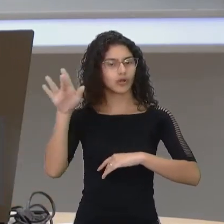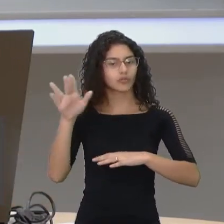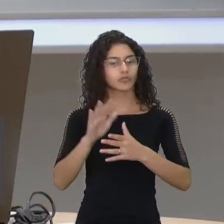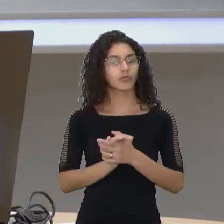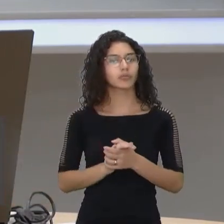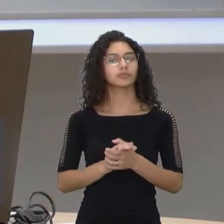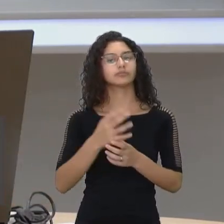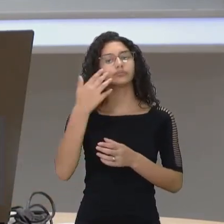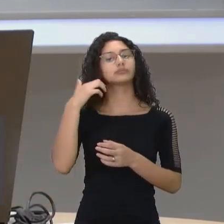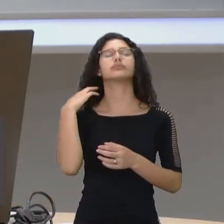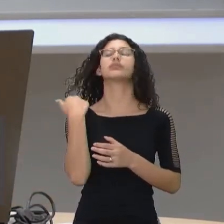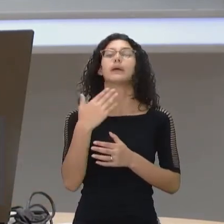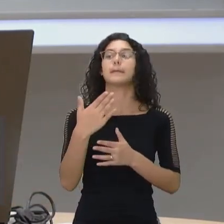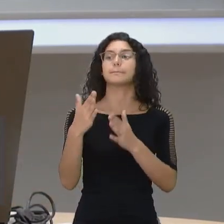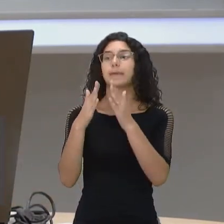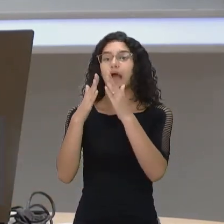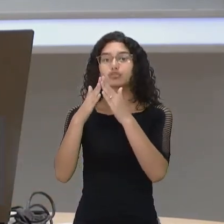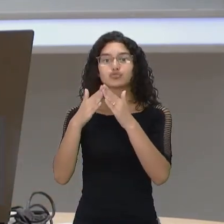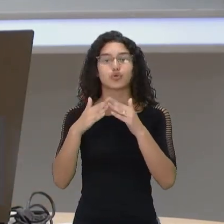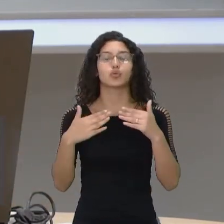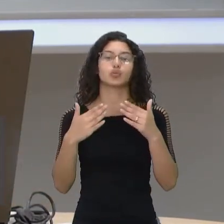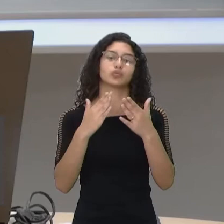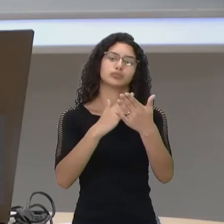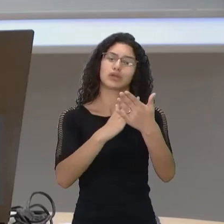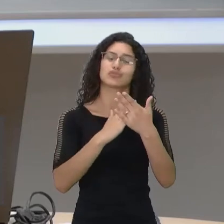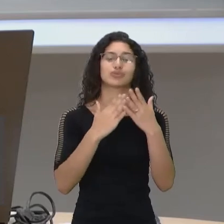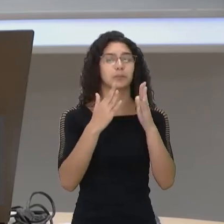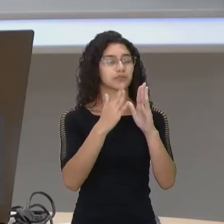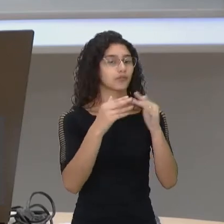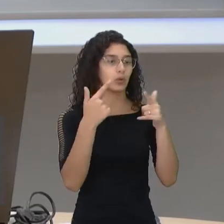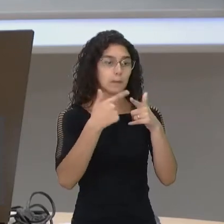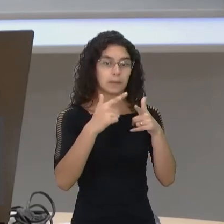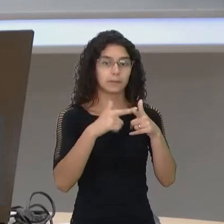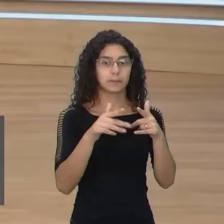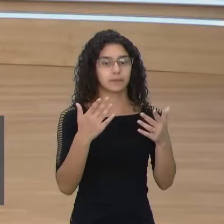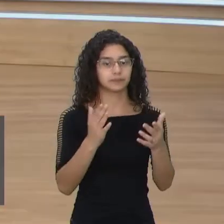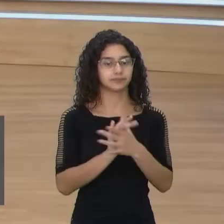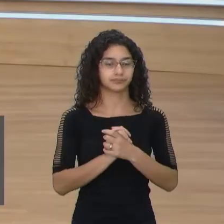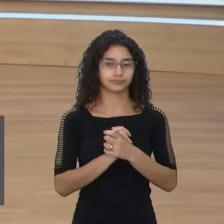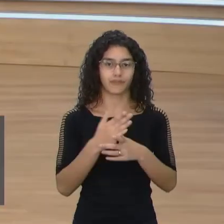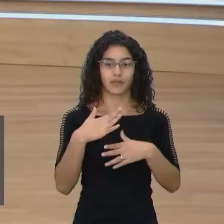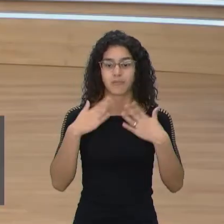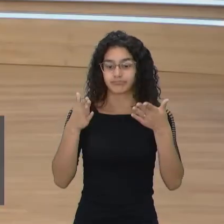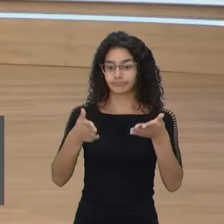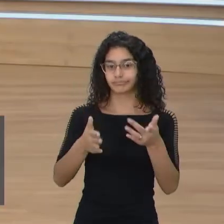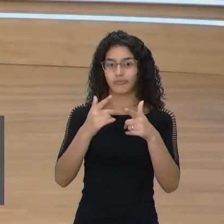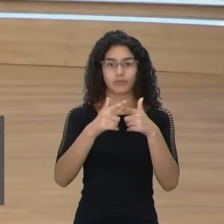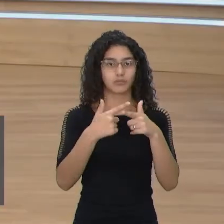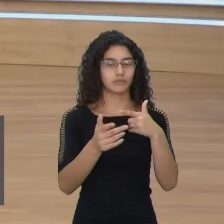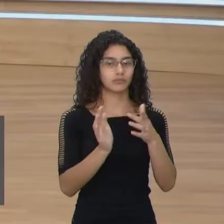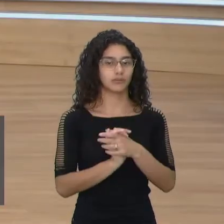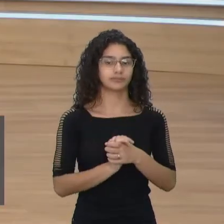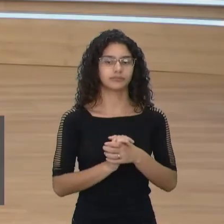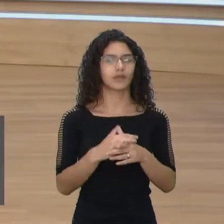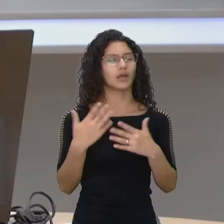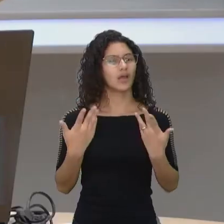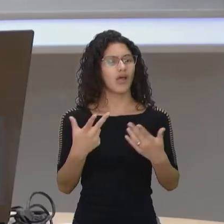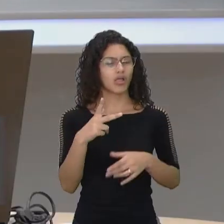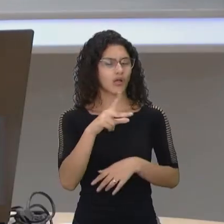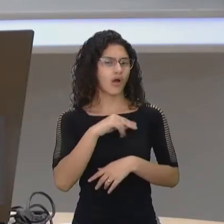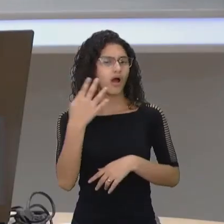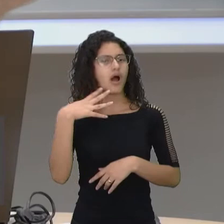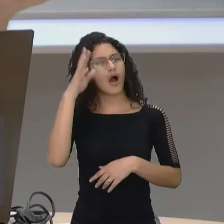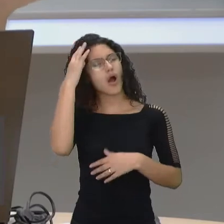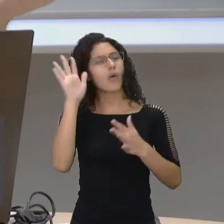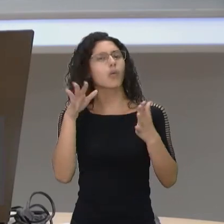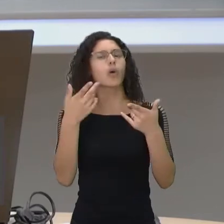falou: Arquimedes, me ajuda aqui que eu tô com esse problema aqui na minha frente. Nossa, mas rei, qual